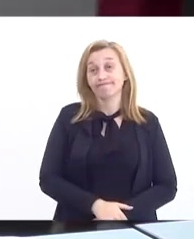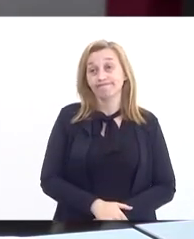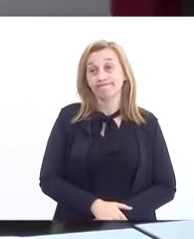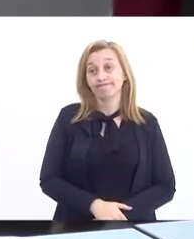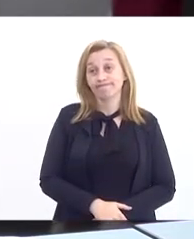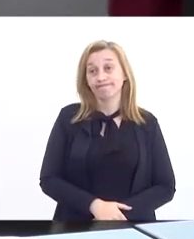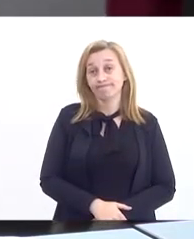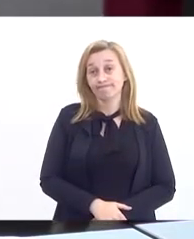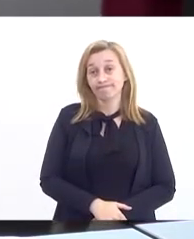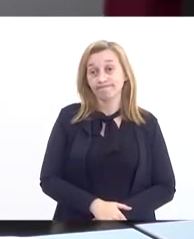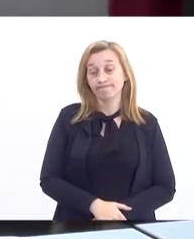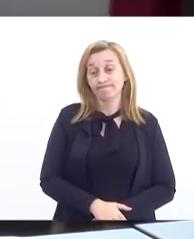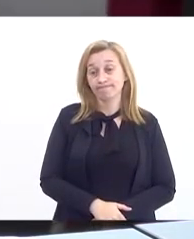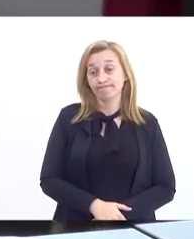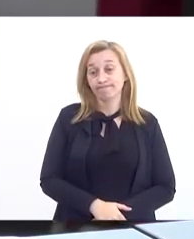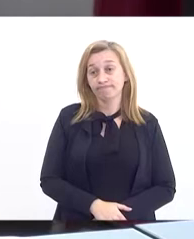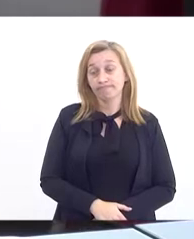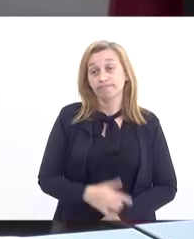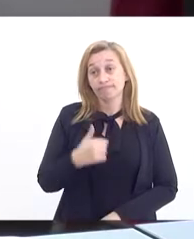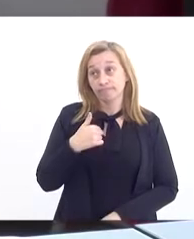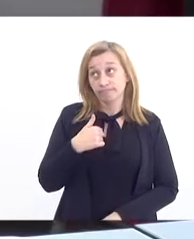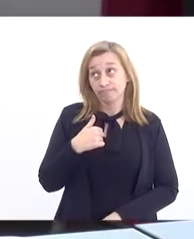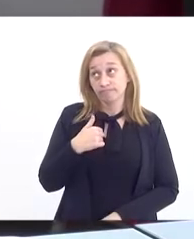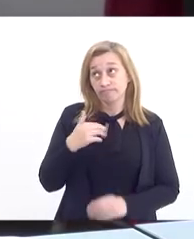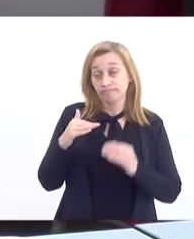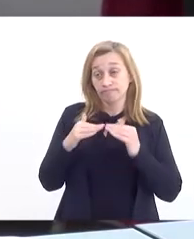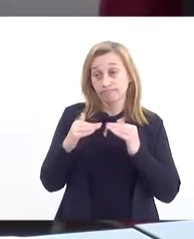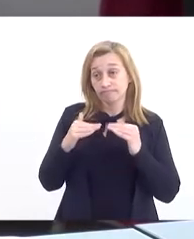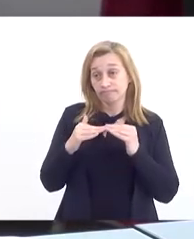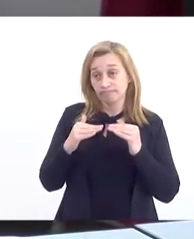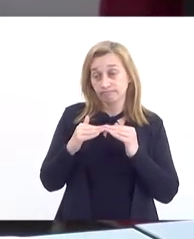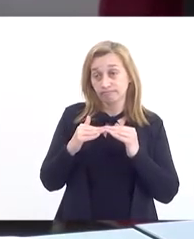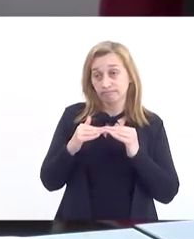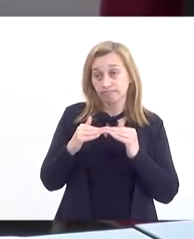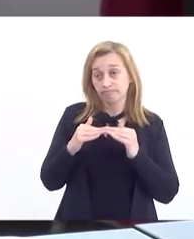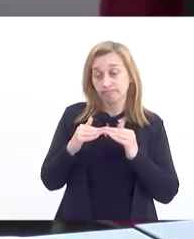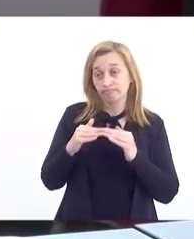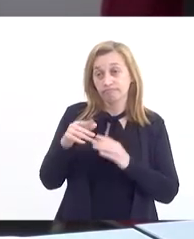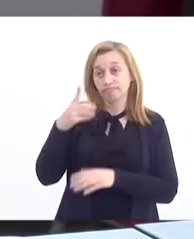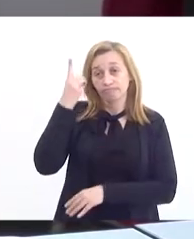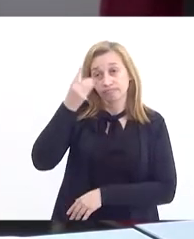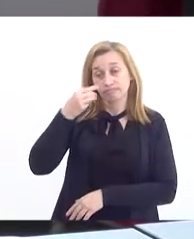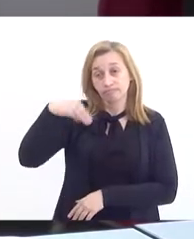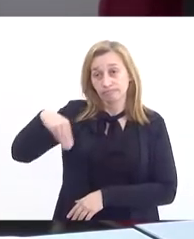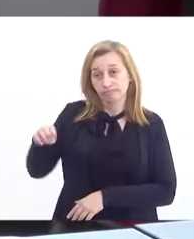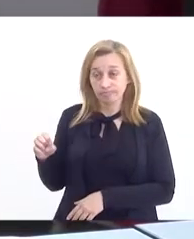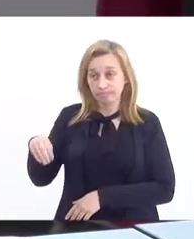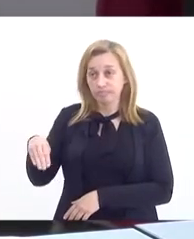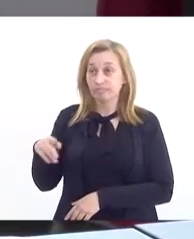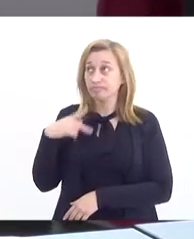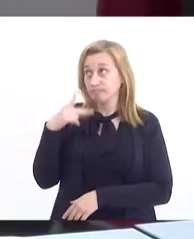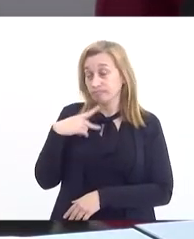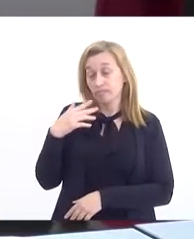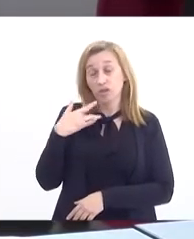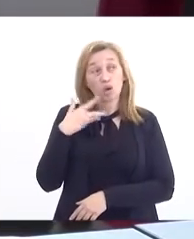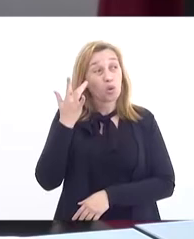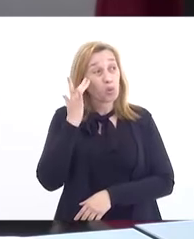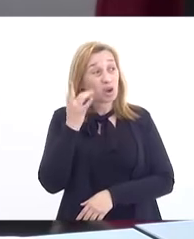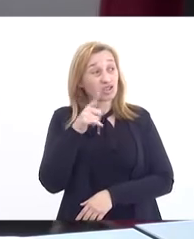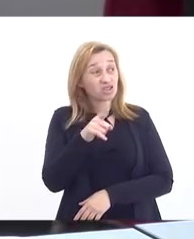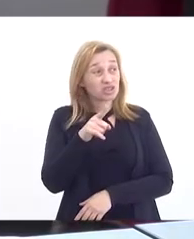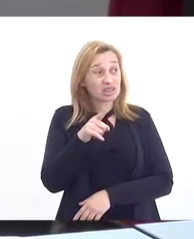Apesar de eu concordar na tese do deputado Carlos Mink, eu tenho a impressão que